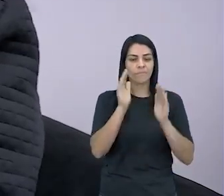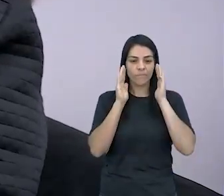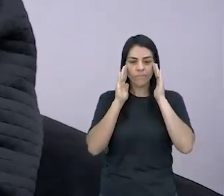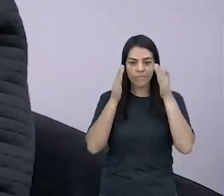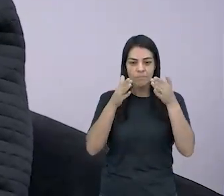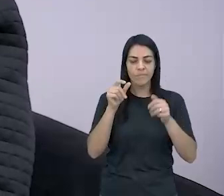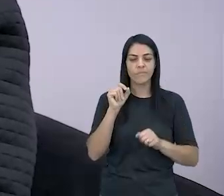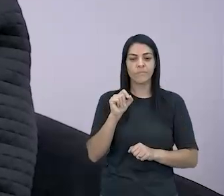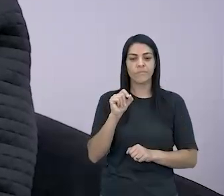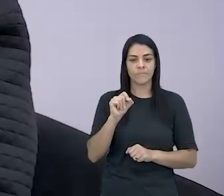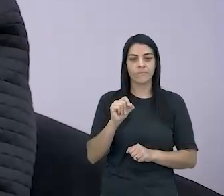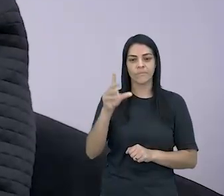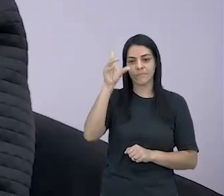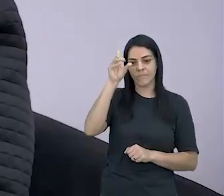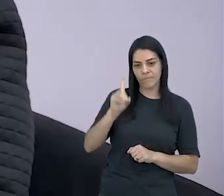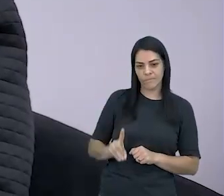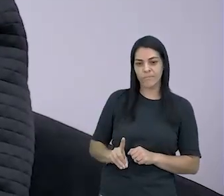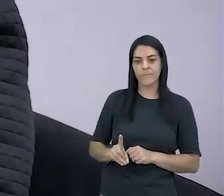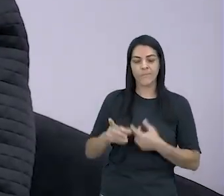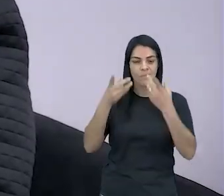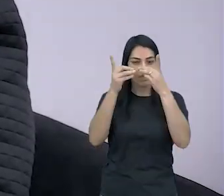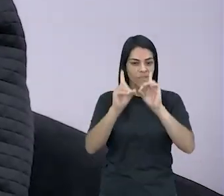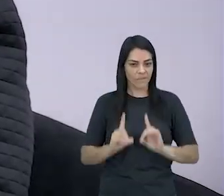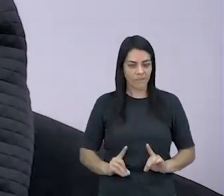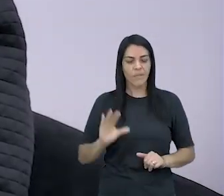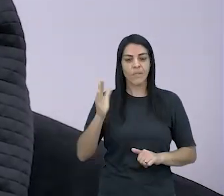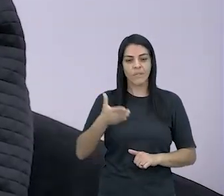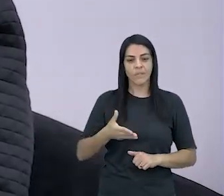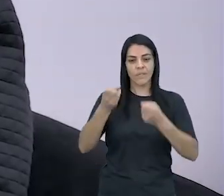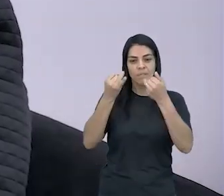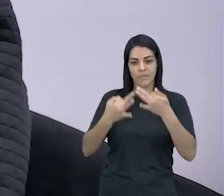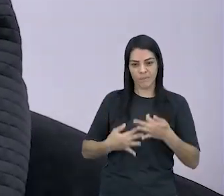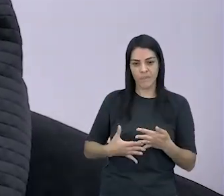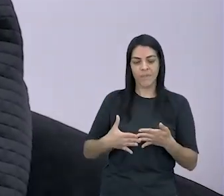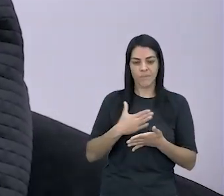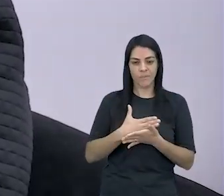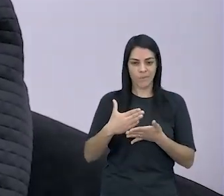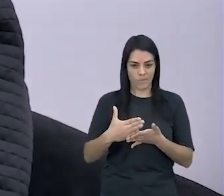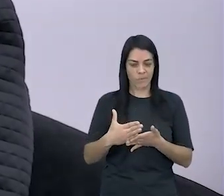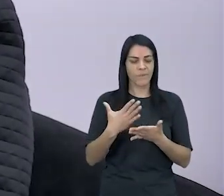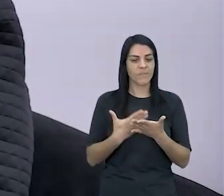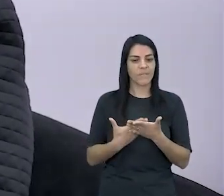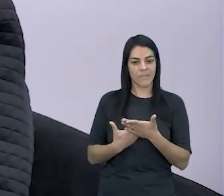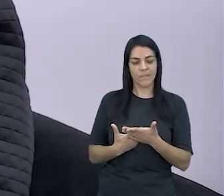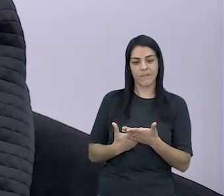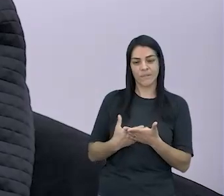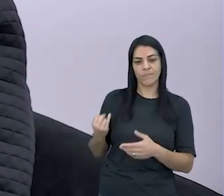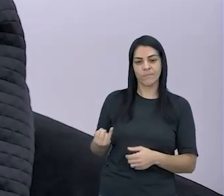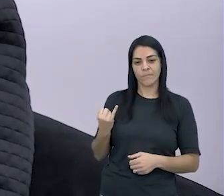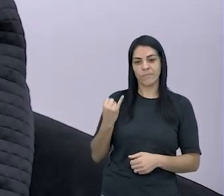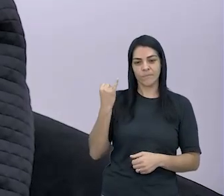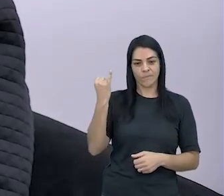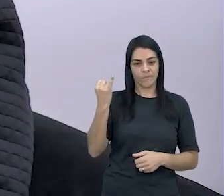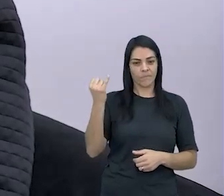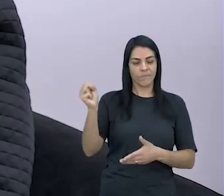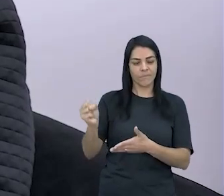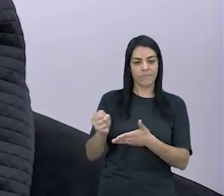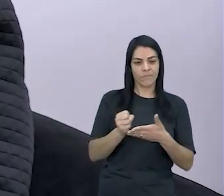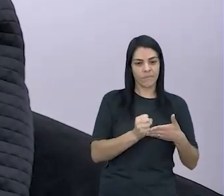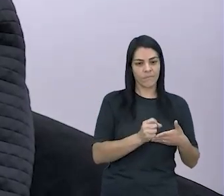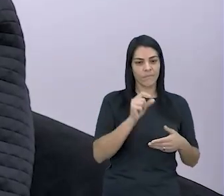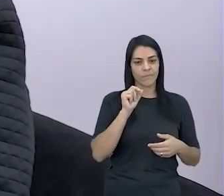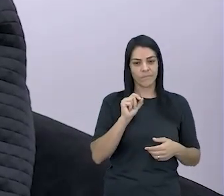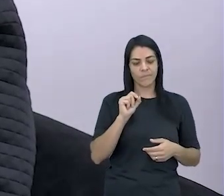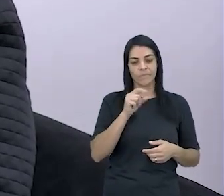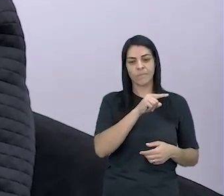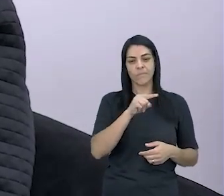aí, que têm alunos com deficiência, o que a gente comentou no início do DUA, é importante trazerem, se vocês